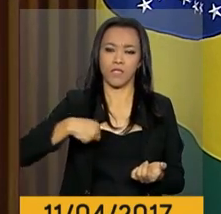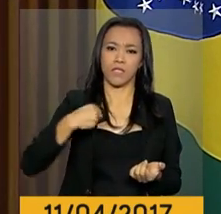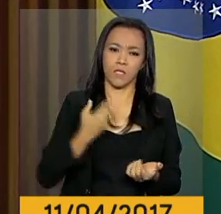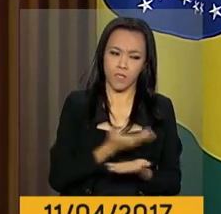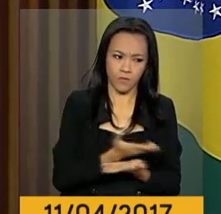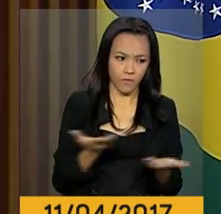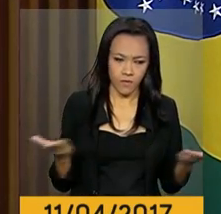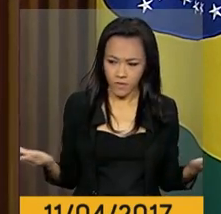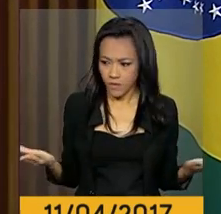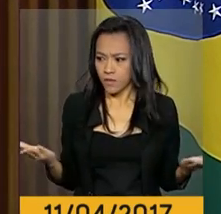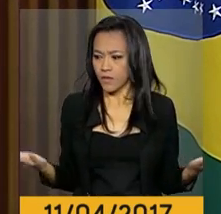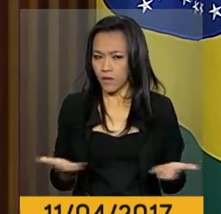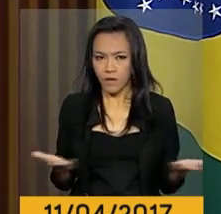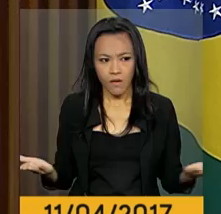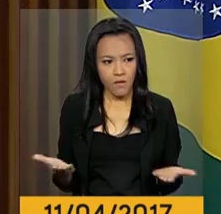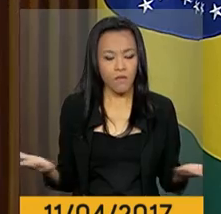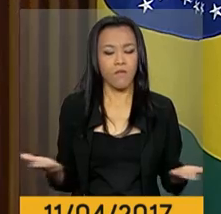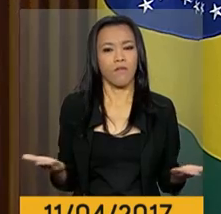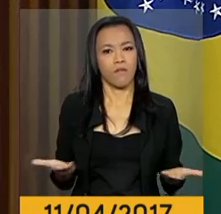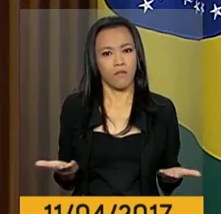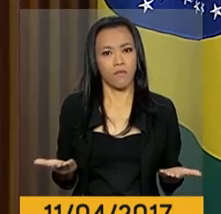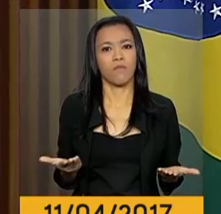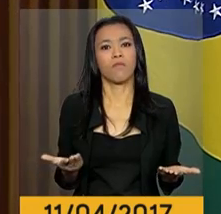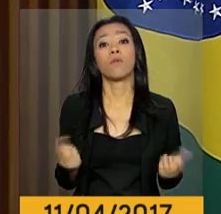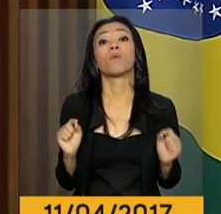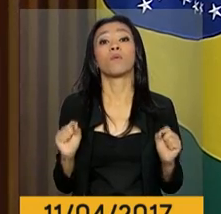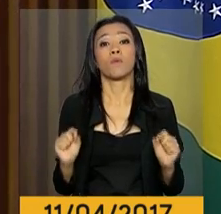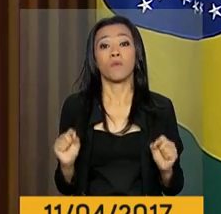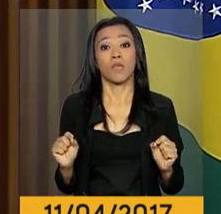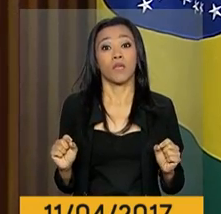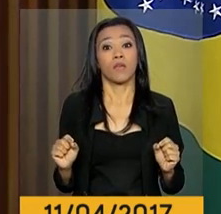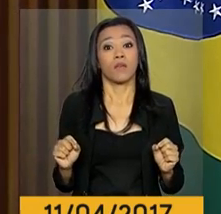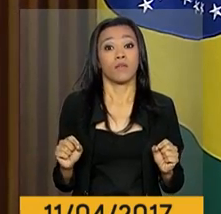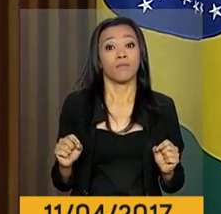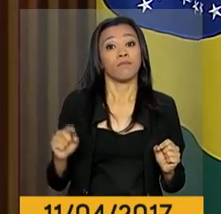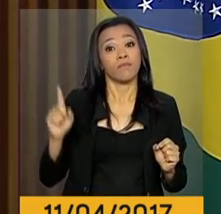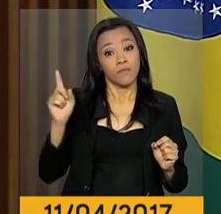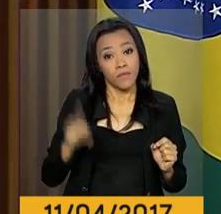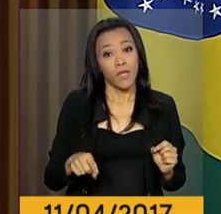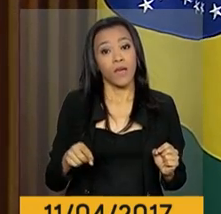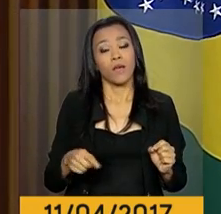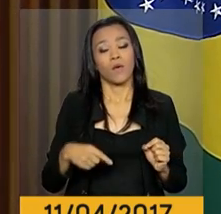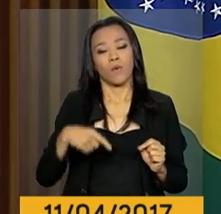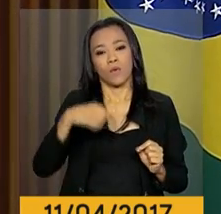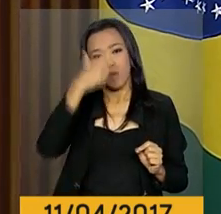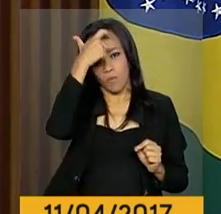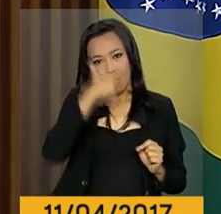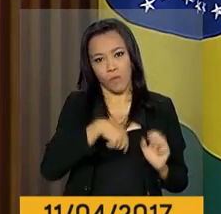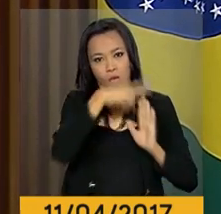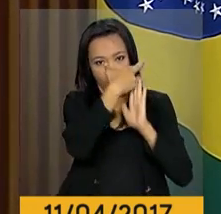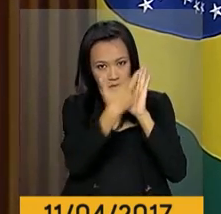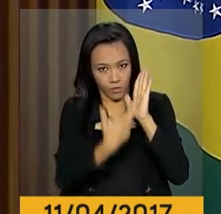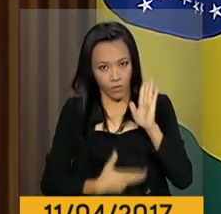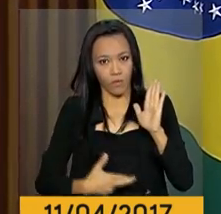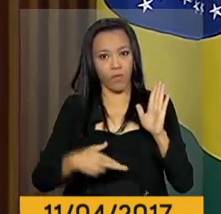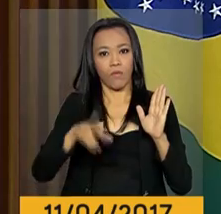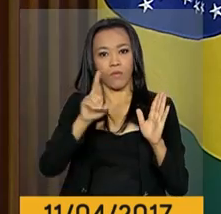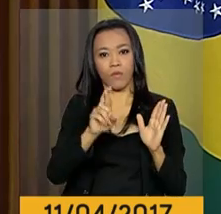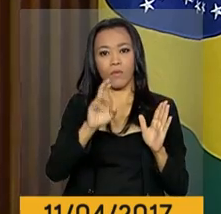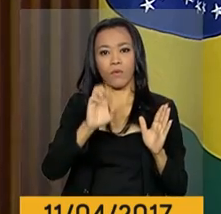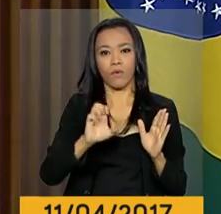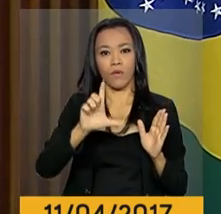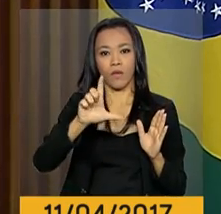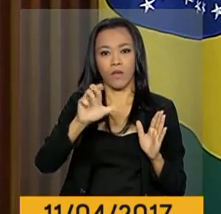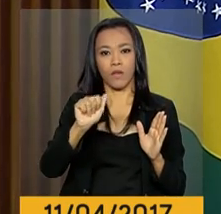senhores agora estão sendo sendo atendidos pelo relator o relator eh tem mencionado